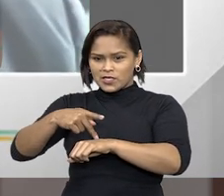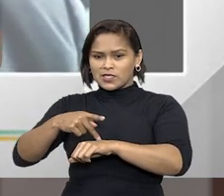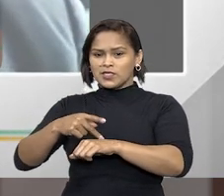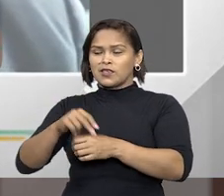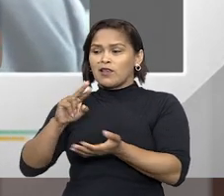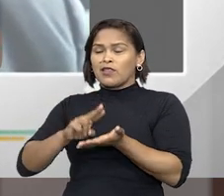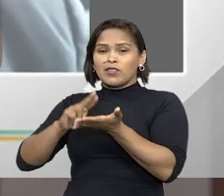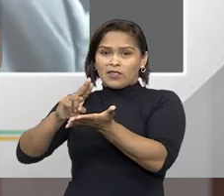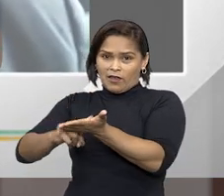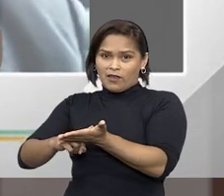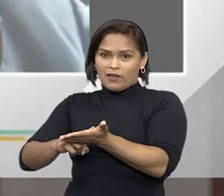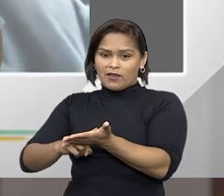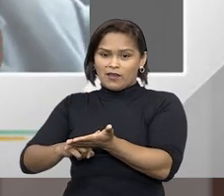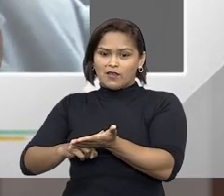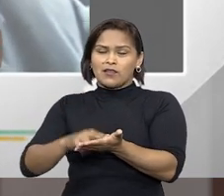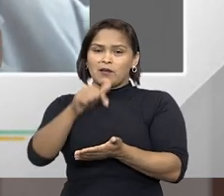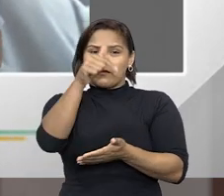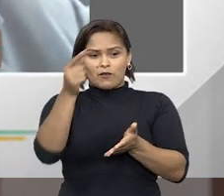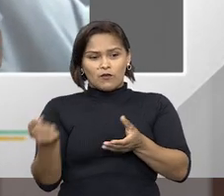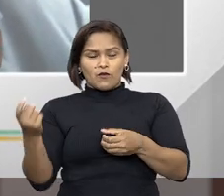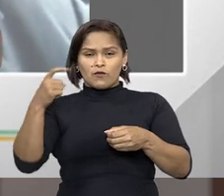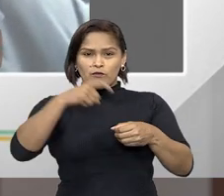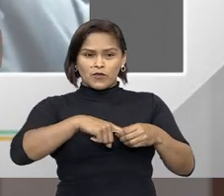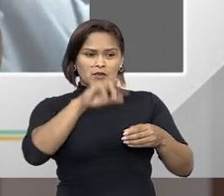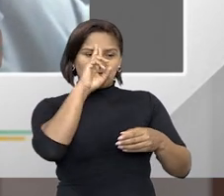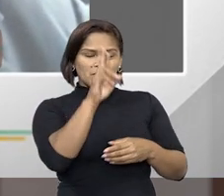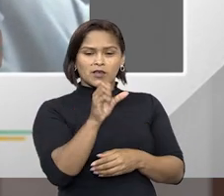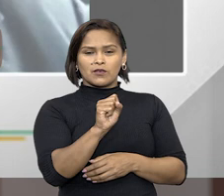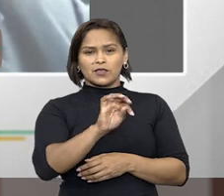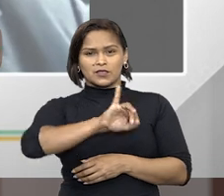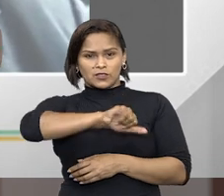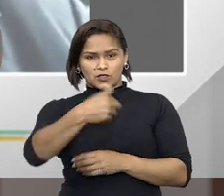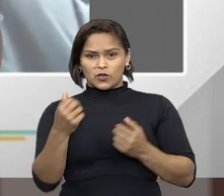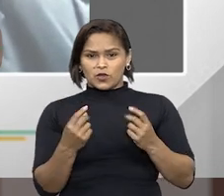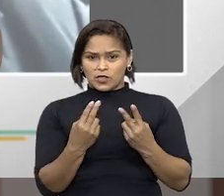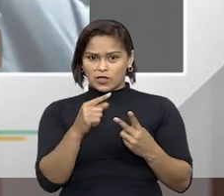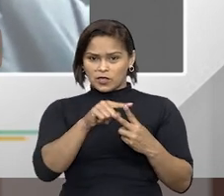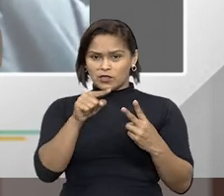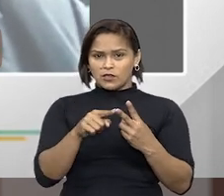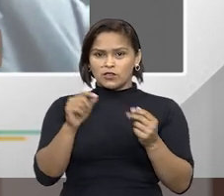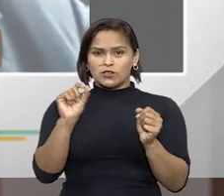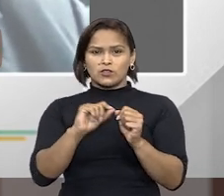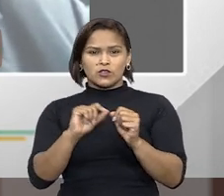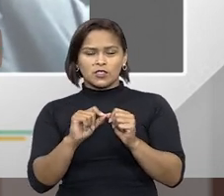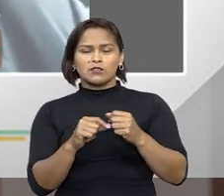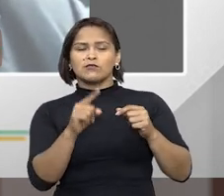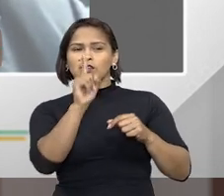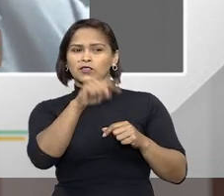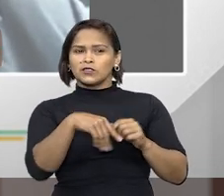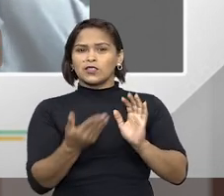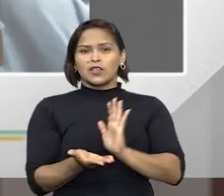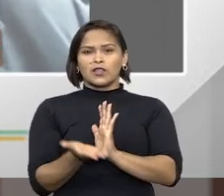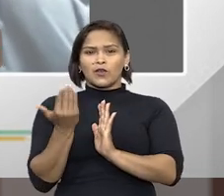para o Superior Tribunal de Justiça. E esses dois feitos eram da atribuição do